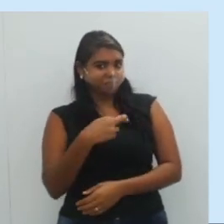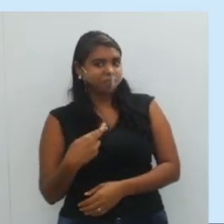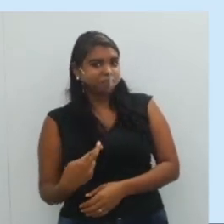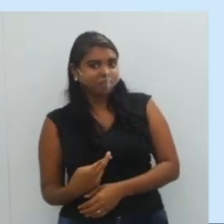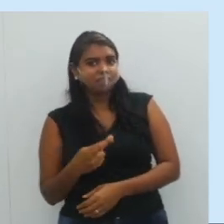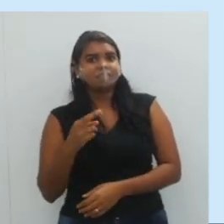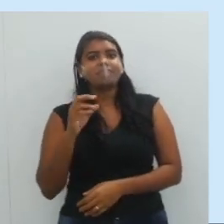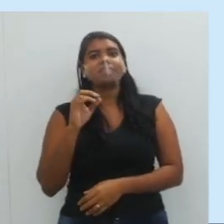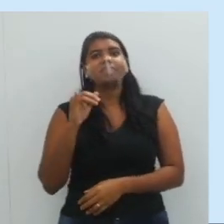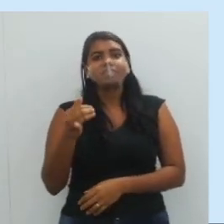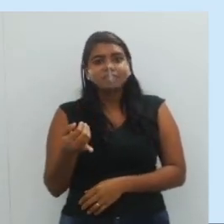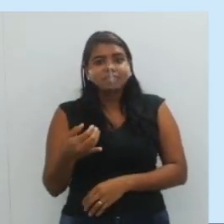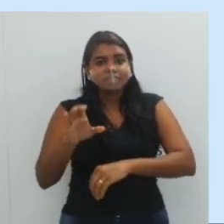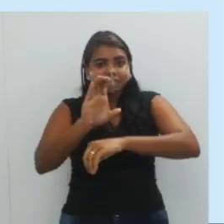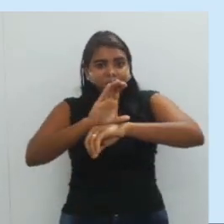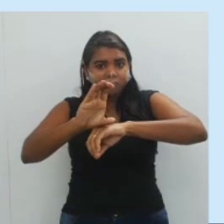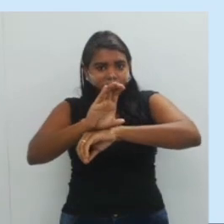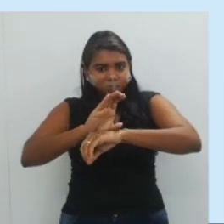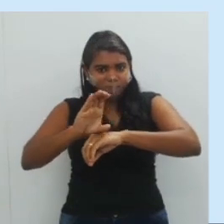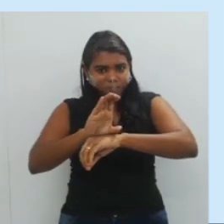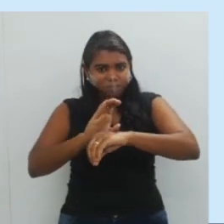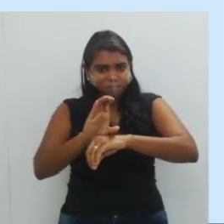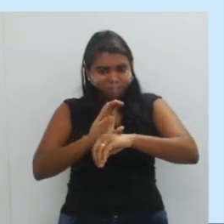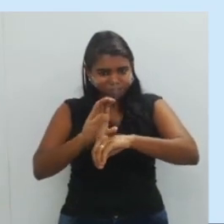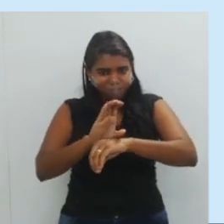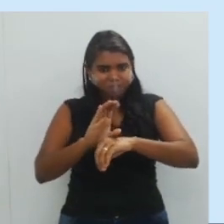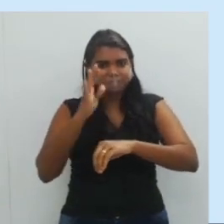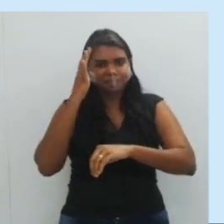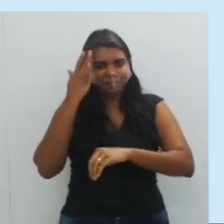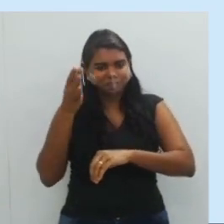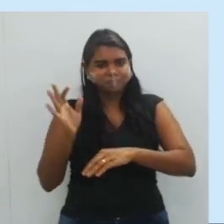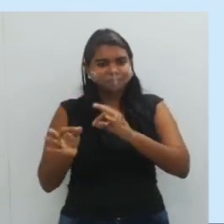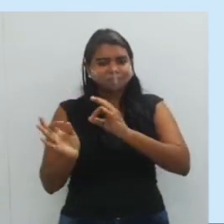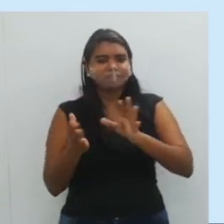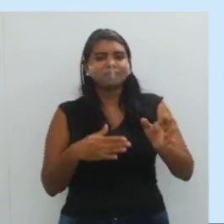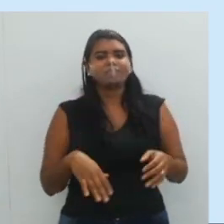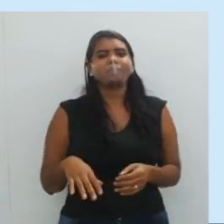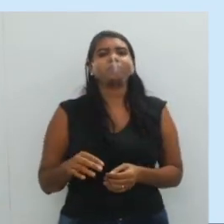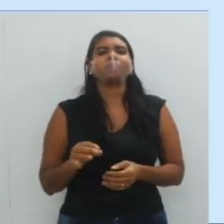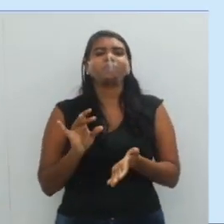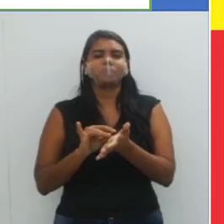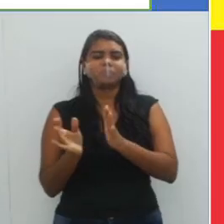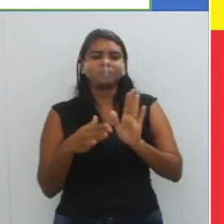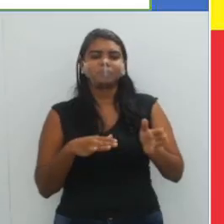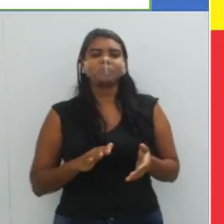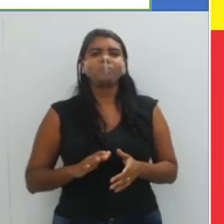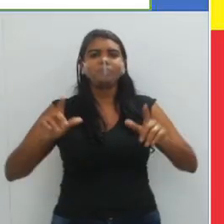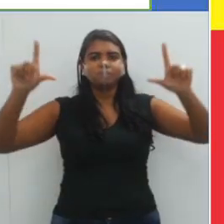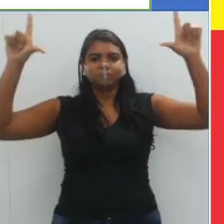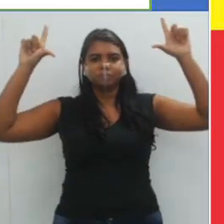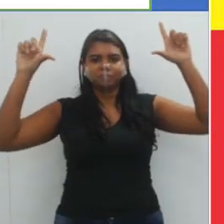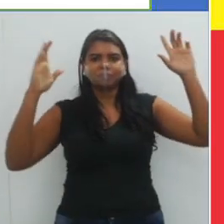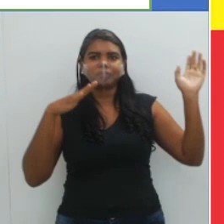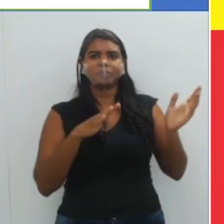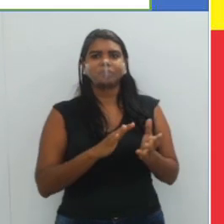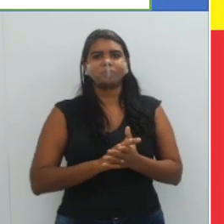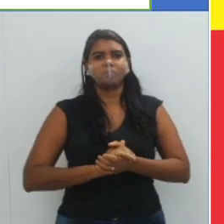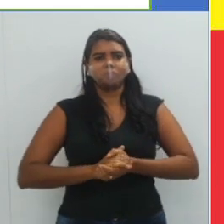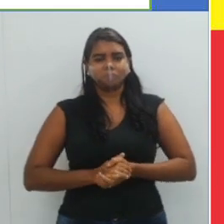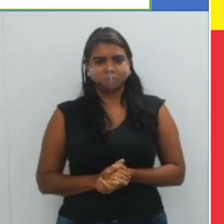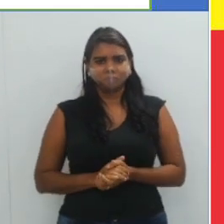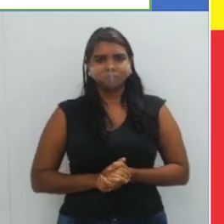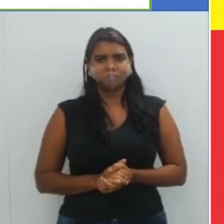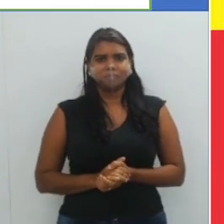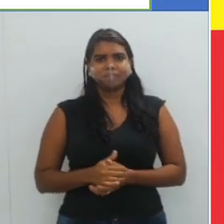E sim, é o exemplo da Constituição, é um elemento que eu coloco, sagradas verdades. Veremos. Vejam aí, eu coloquei, aqui